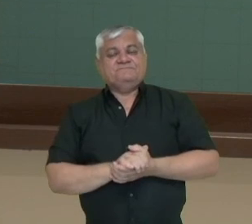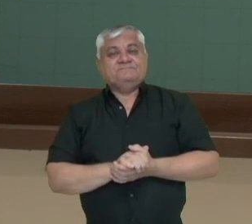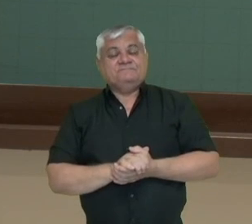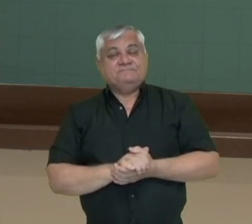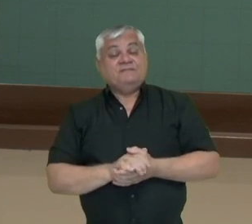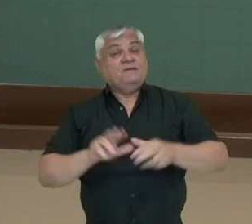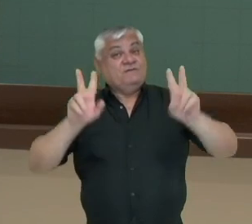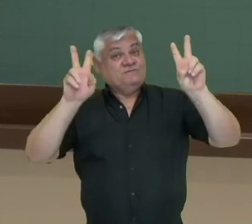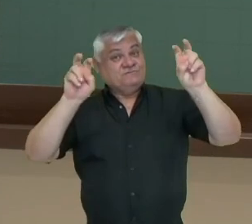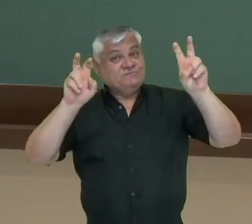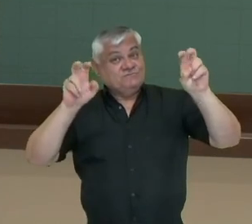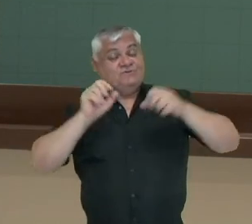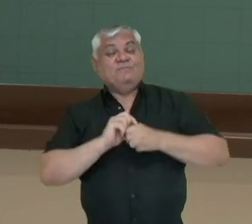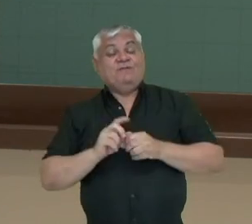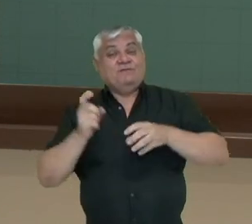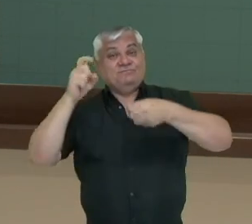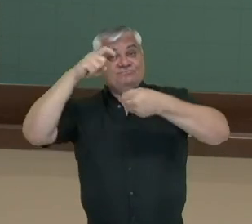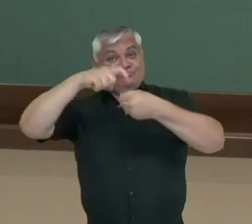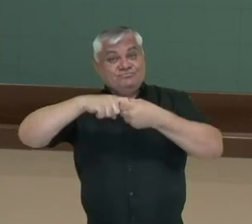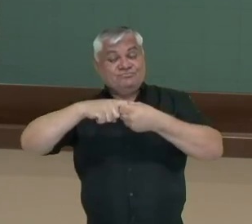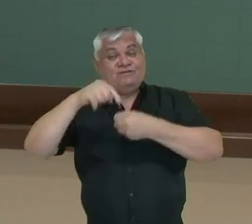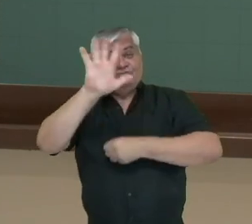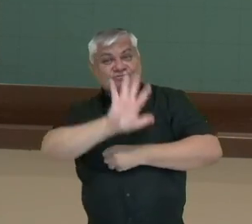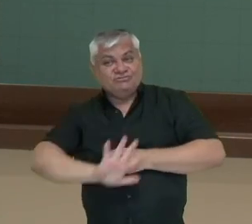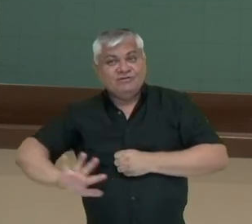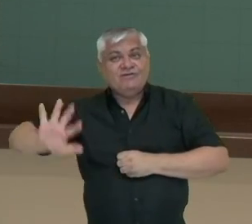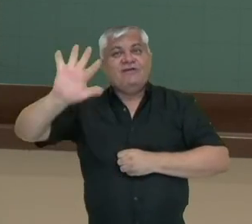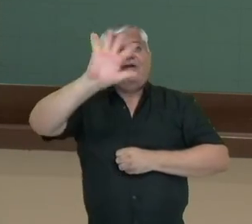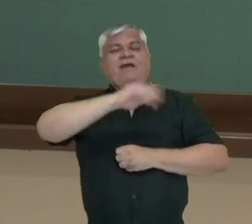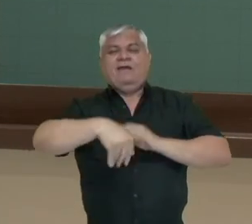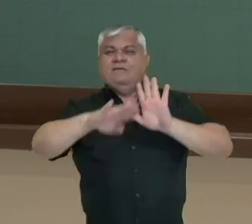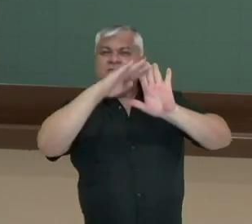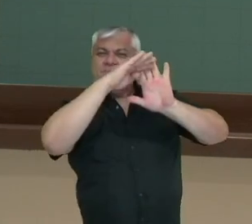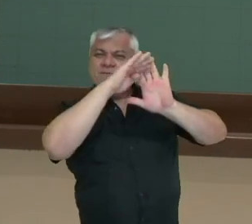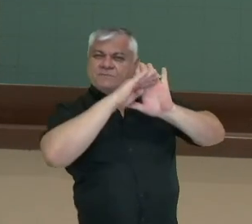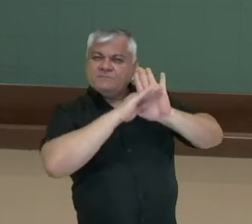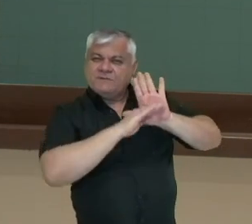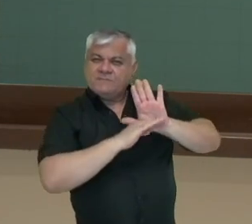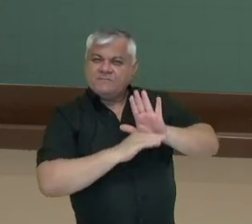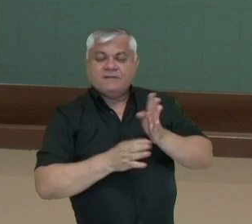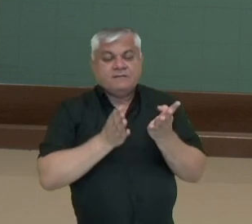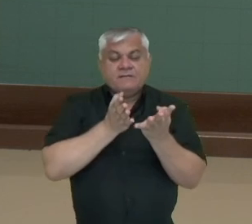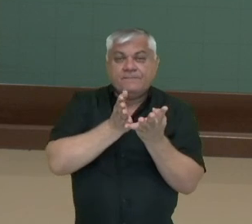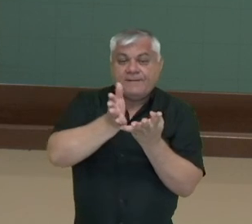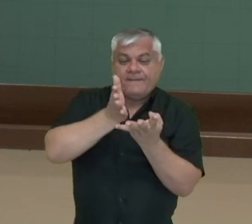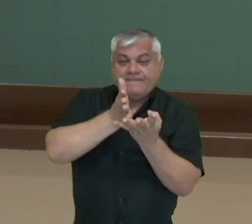nós falamos sobre o cooperativismo no modo geral, falamos dos princípios, os ramos que